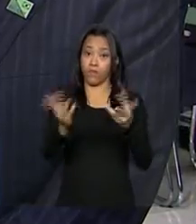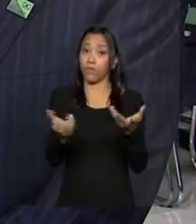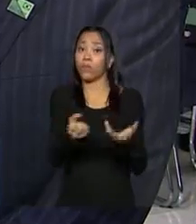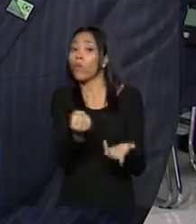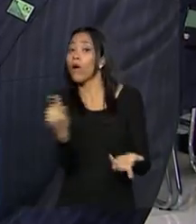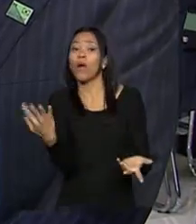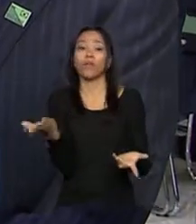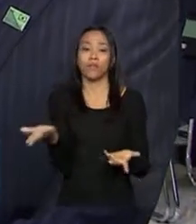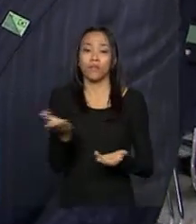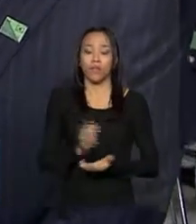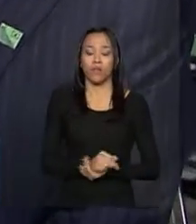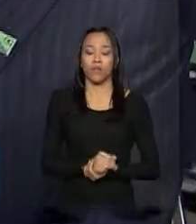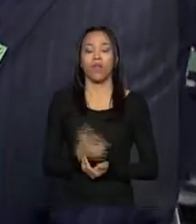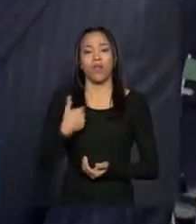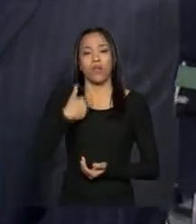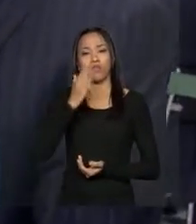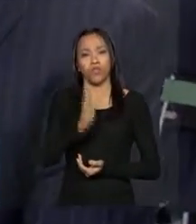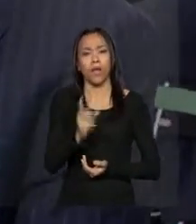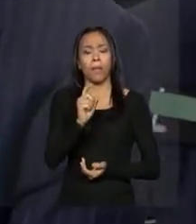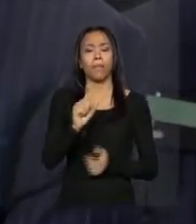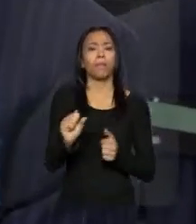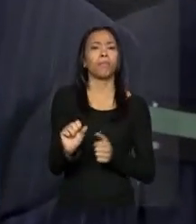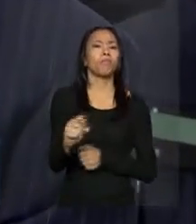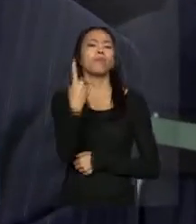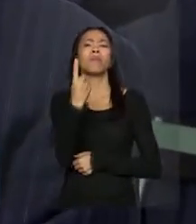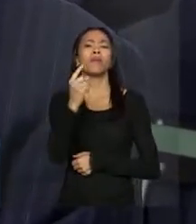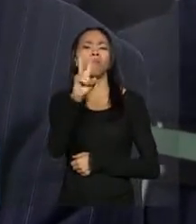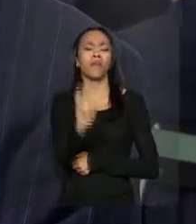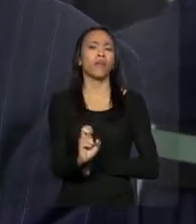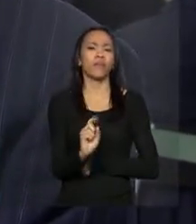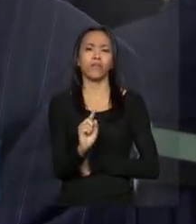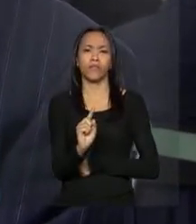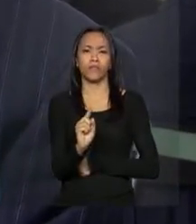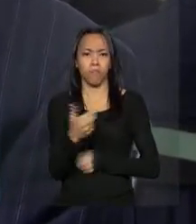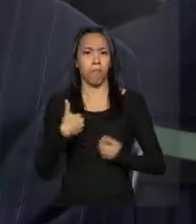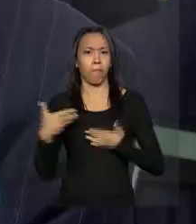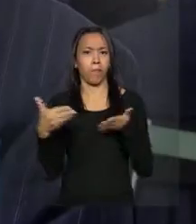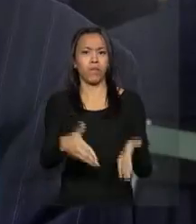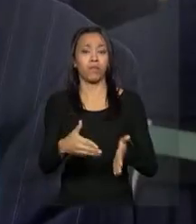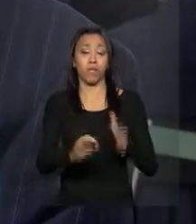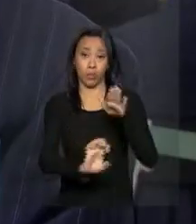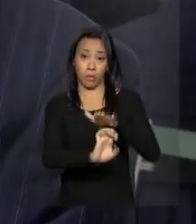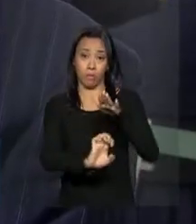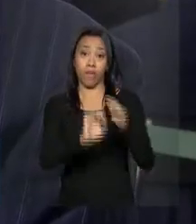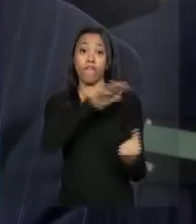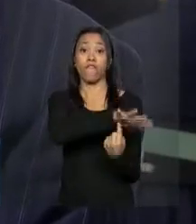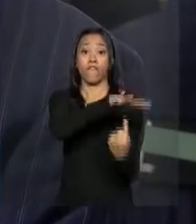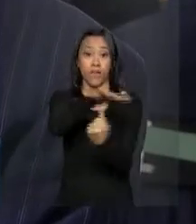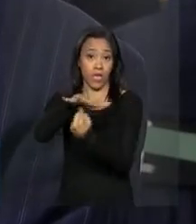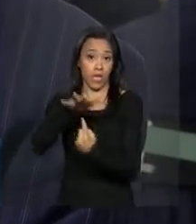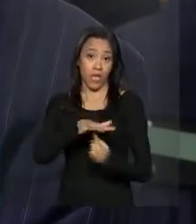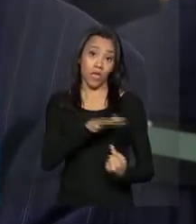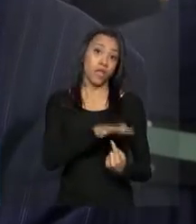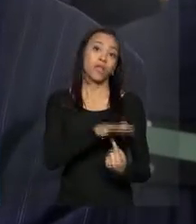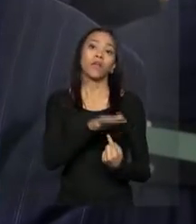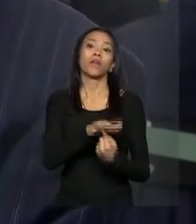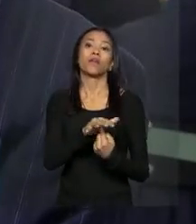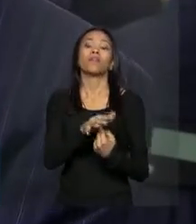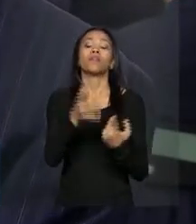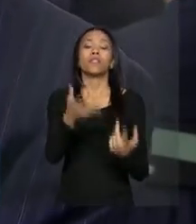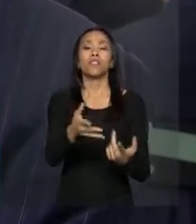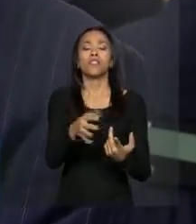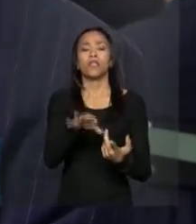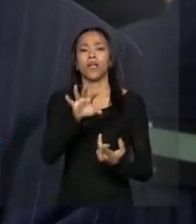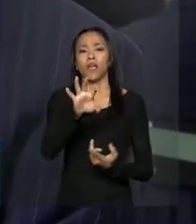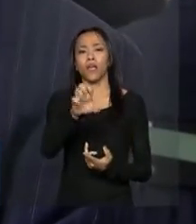eu exporto, eu participei da primeira vez de uma empresa, de uma feira de exportação, a Brasil Export